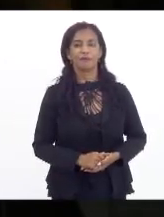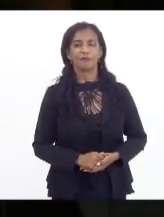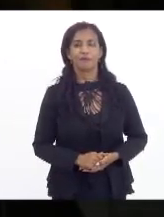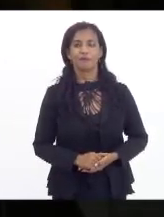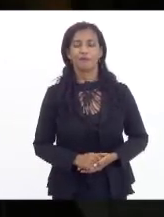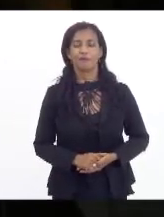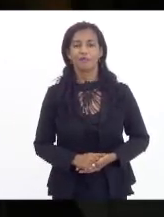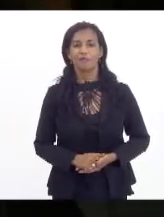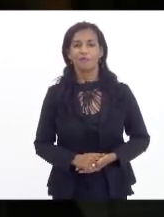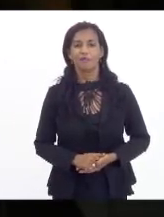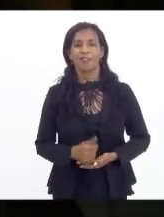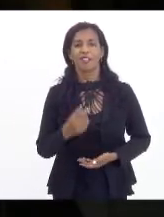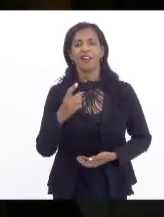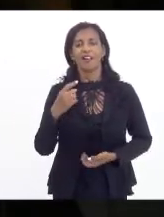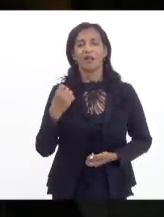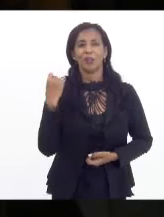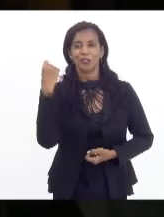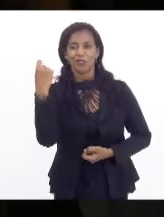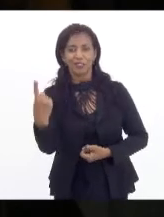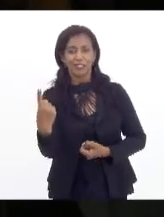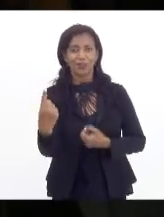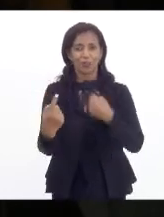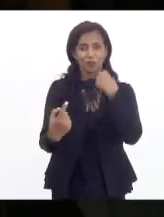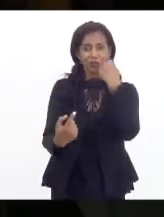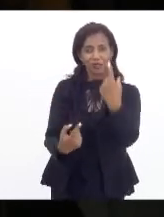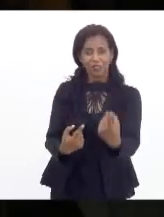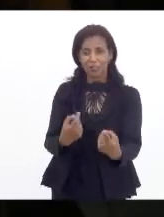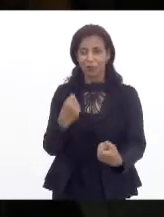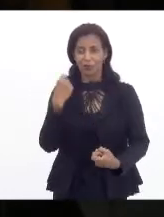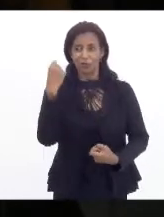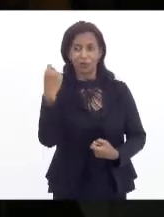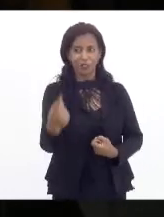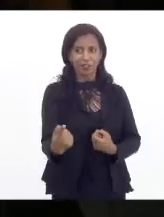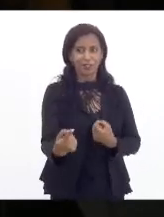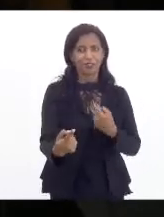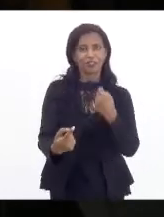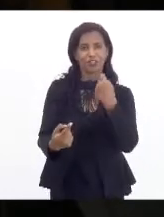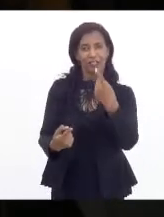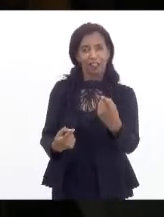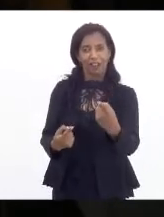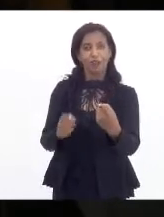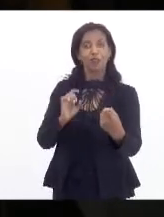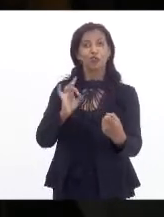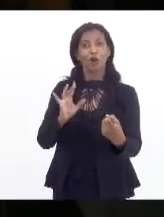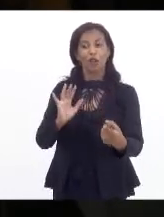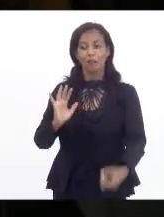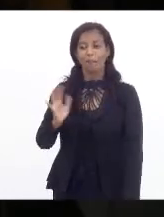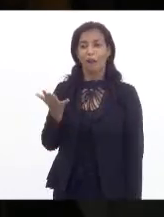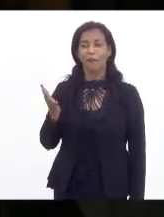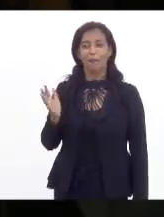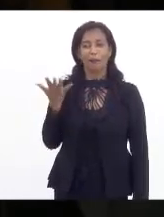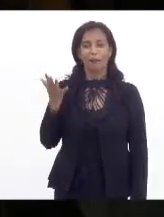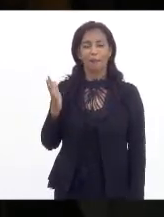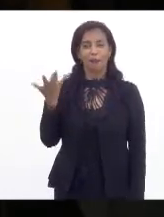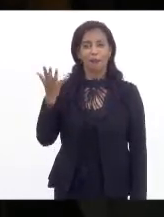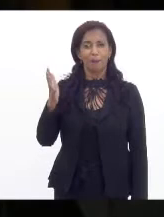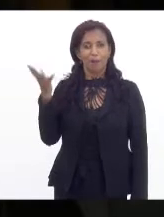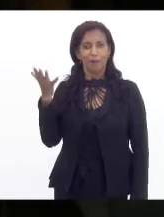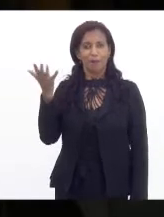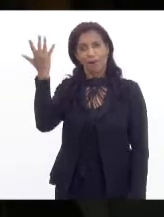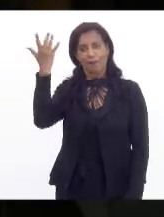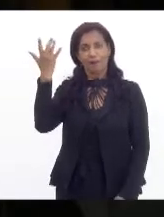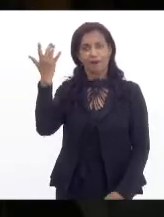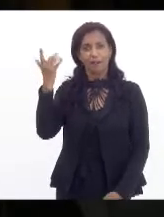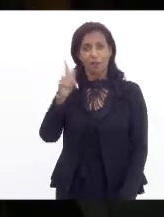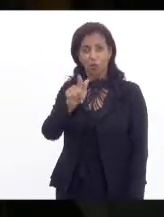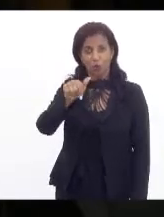dia sim, outro também, aumenta o preço dos combustíveis, quer seja